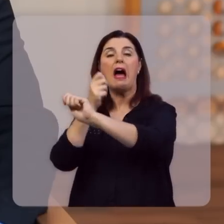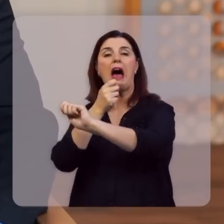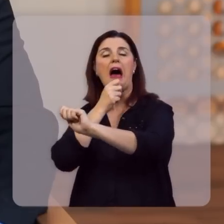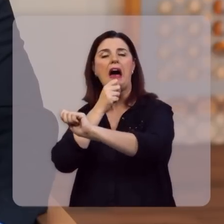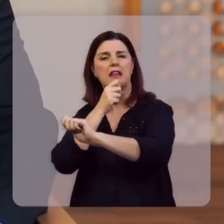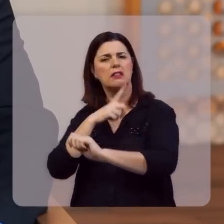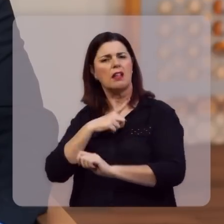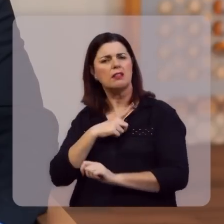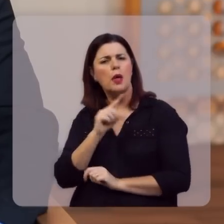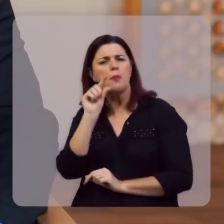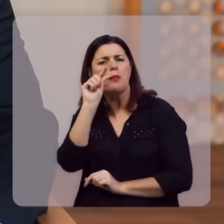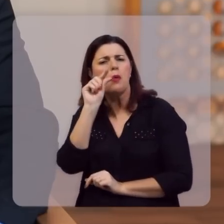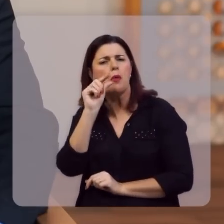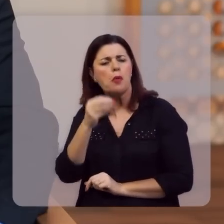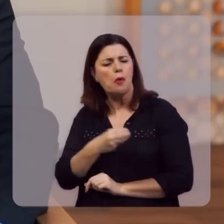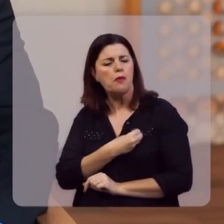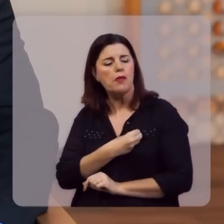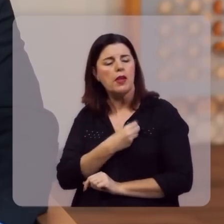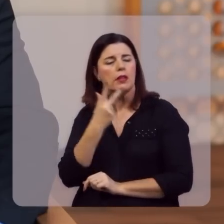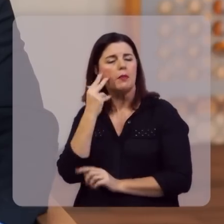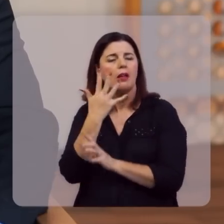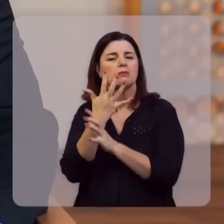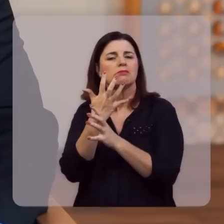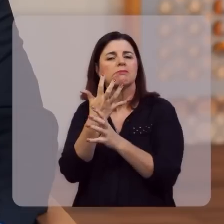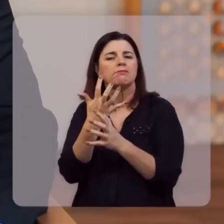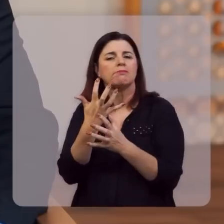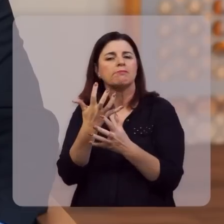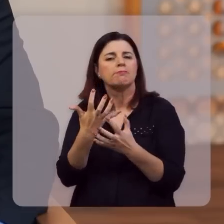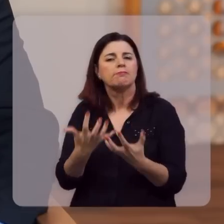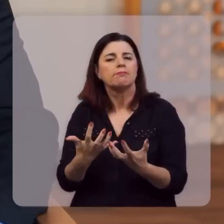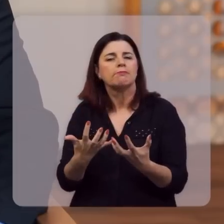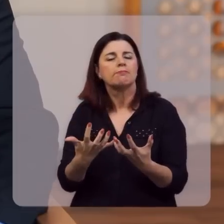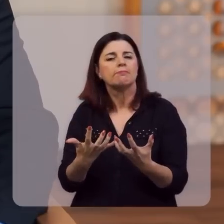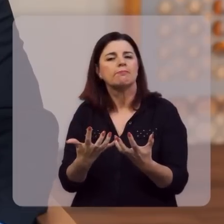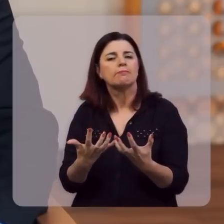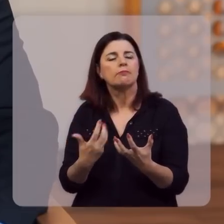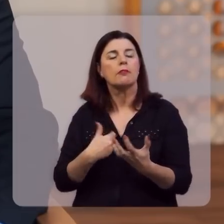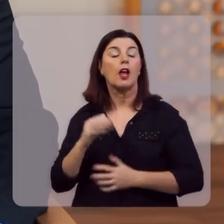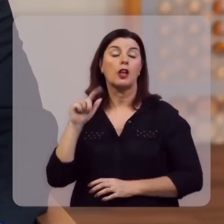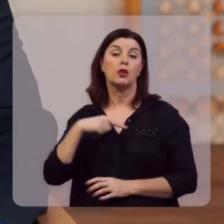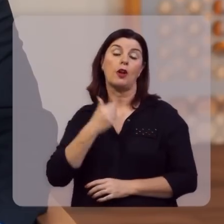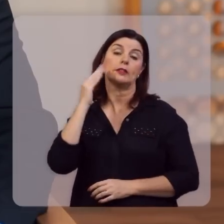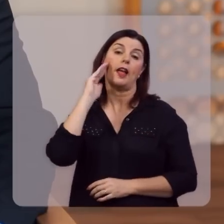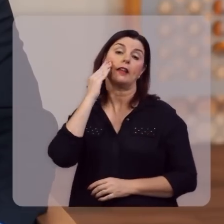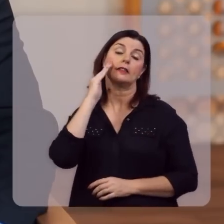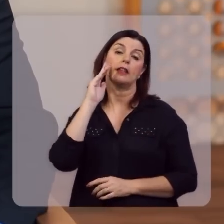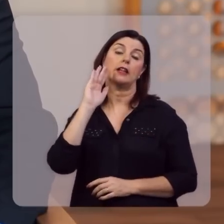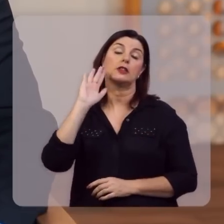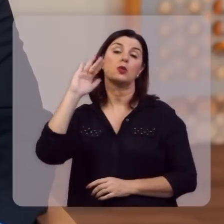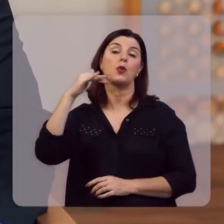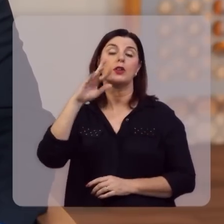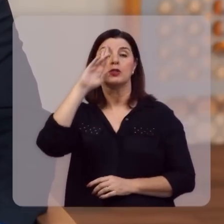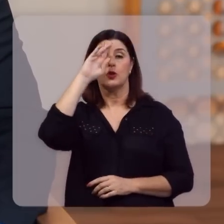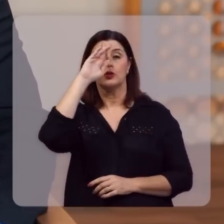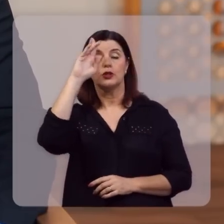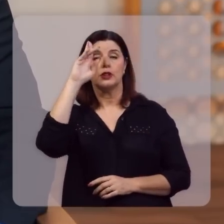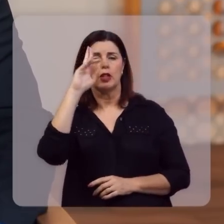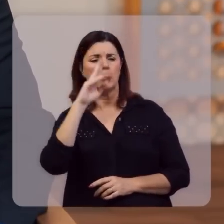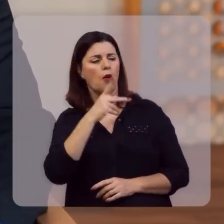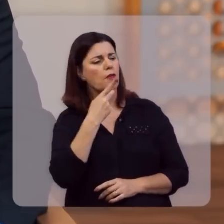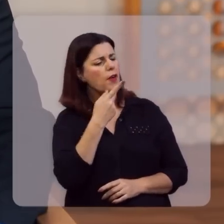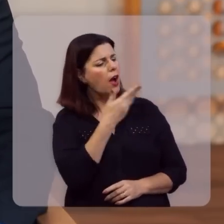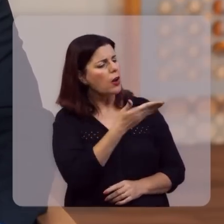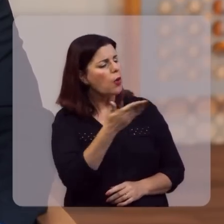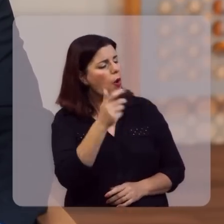ainda vicejante, mas logo ele começa a secar. E aí nós entendemos quando o Senhor advertiu o primeiro casal, Adão e